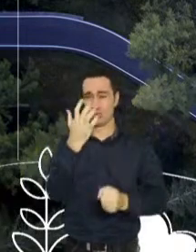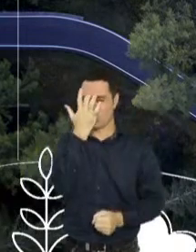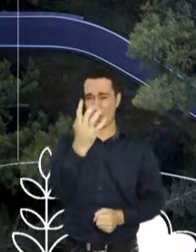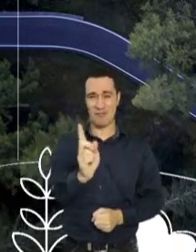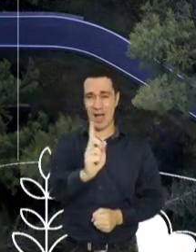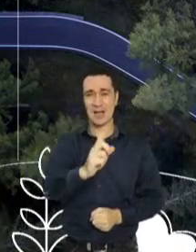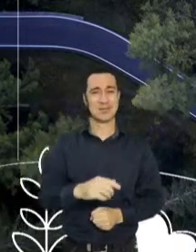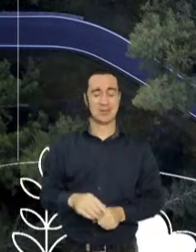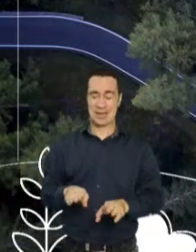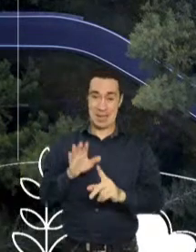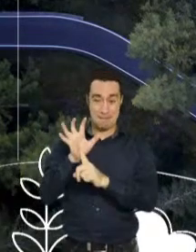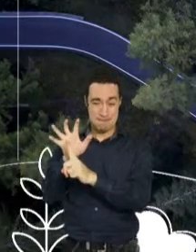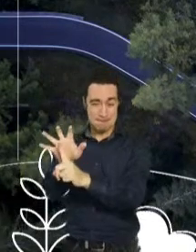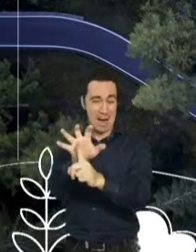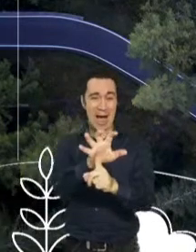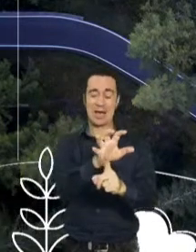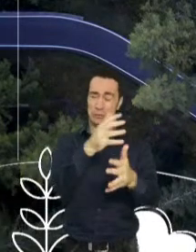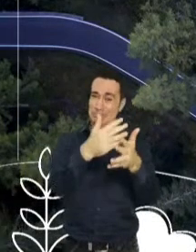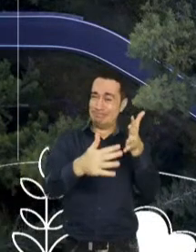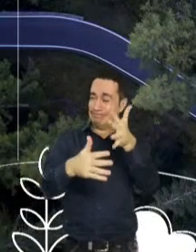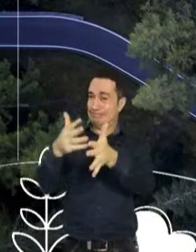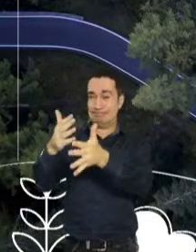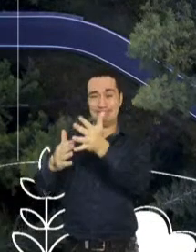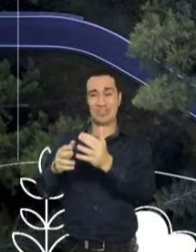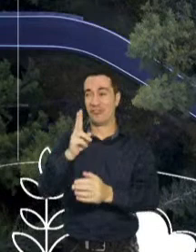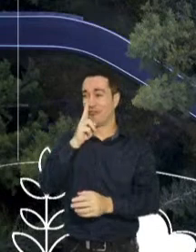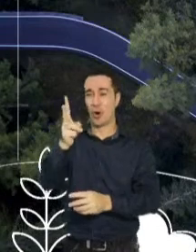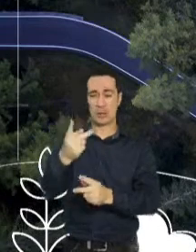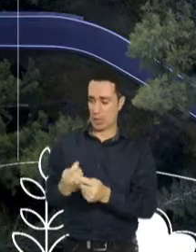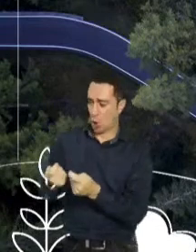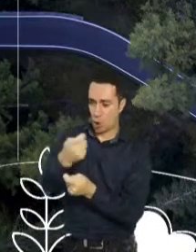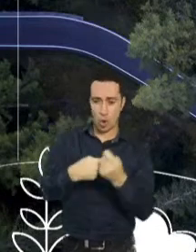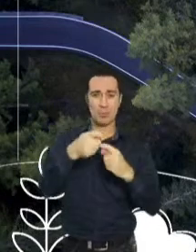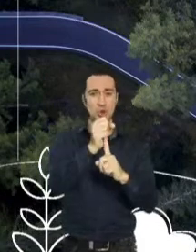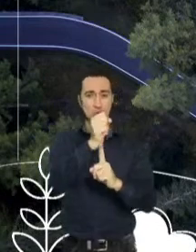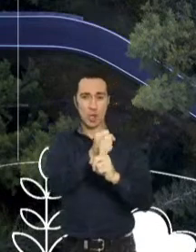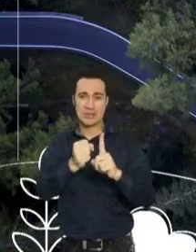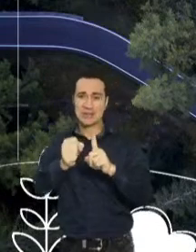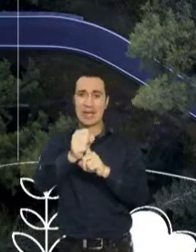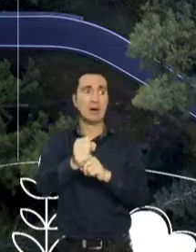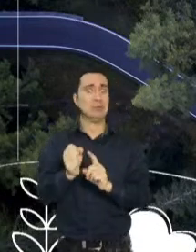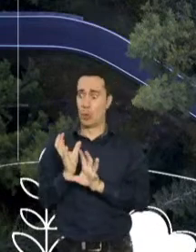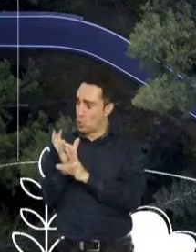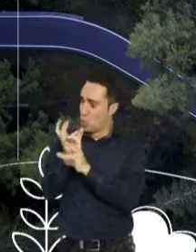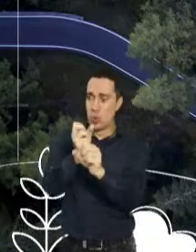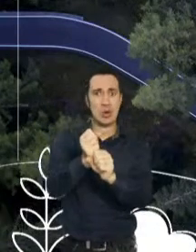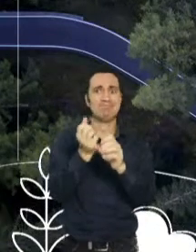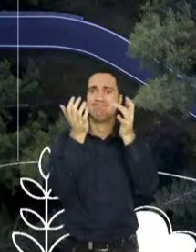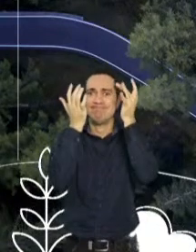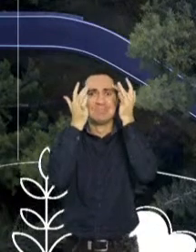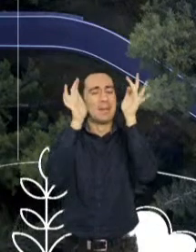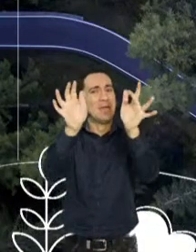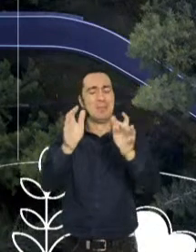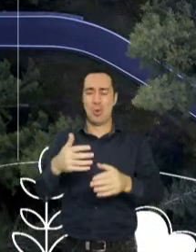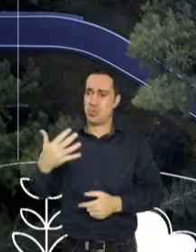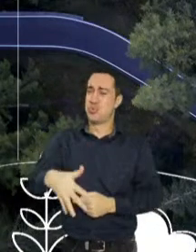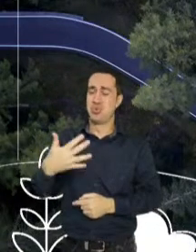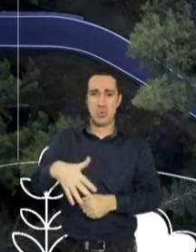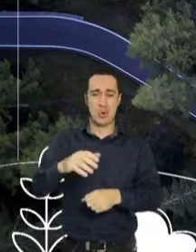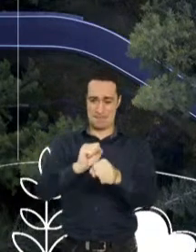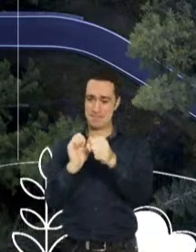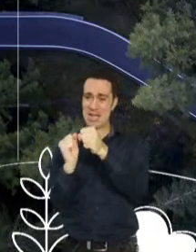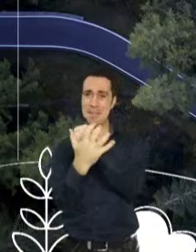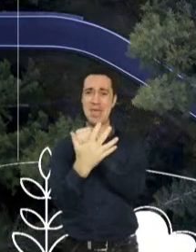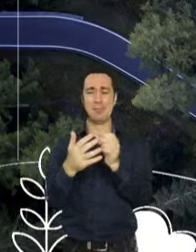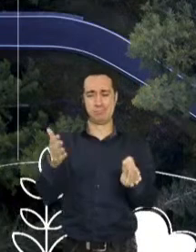com impactos econômicos e sociais que ainda não podemos mesurar, nós tivemos